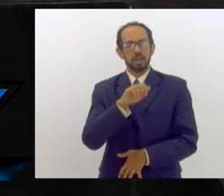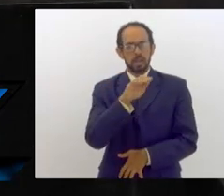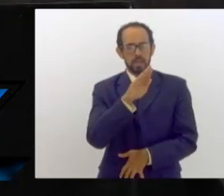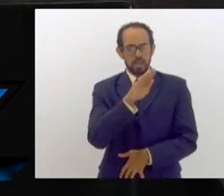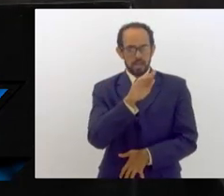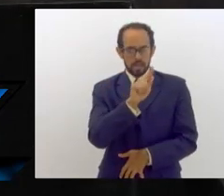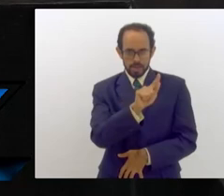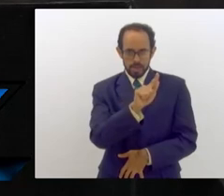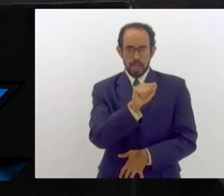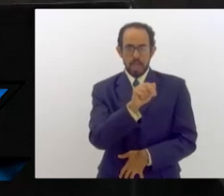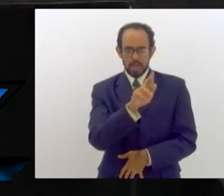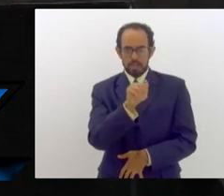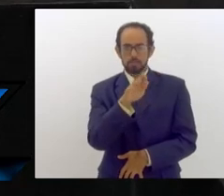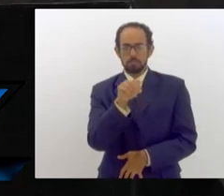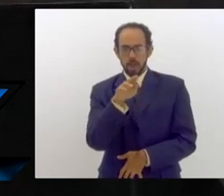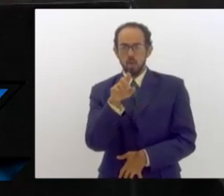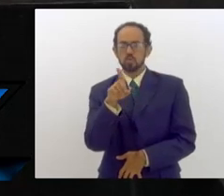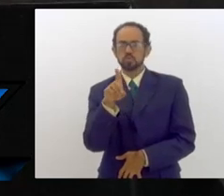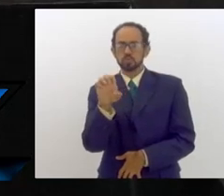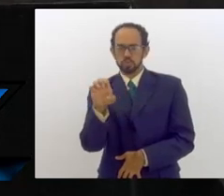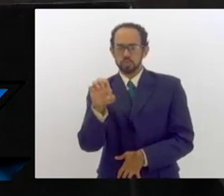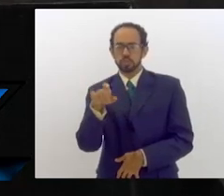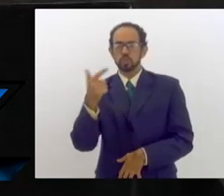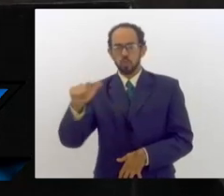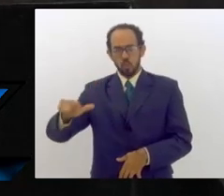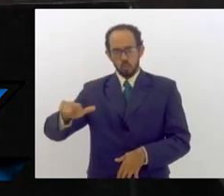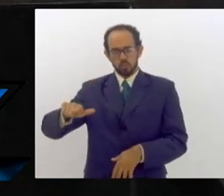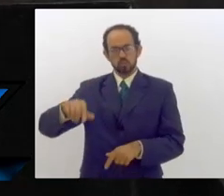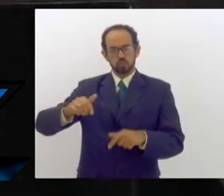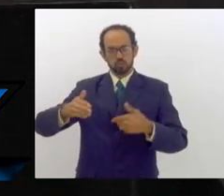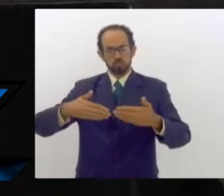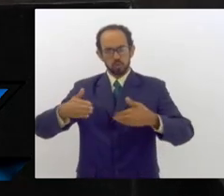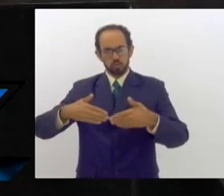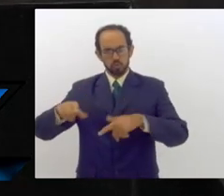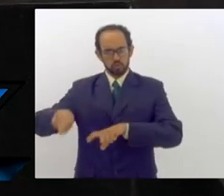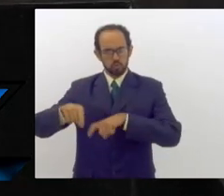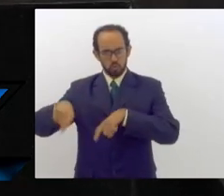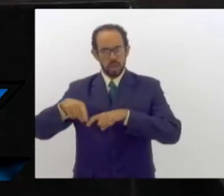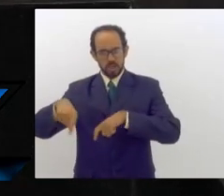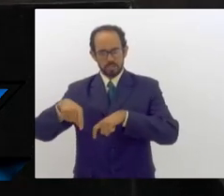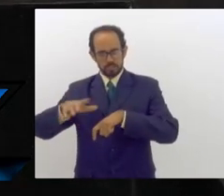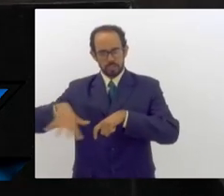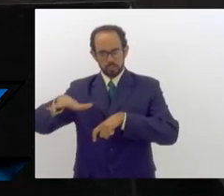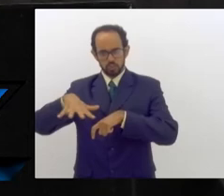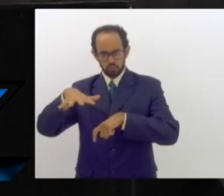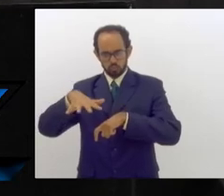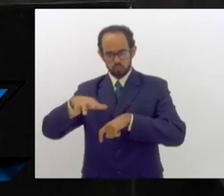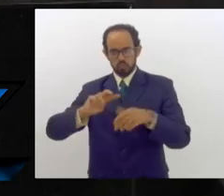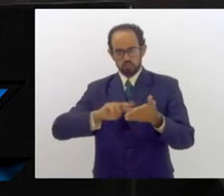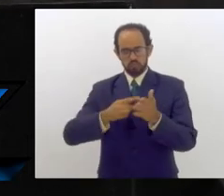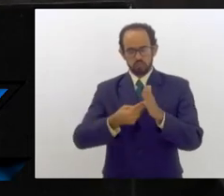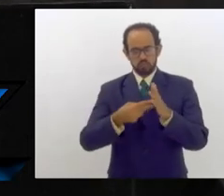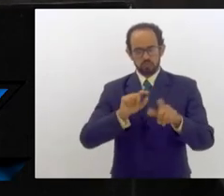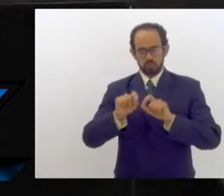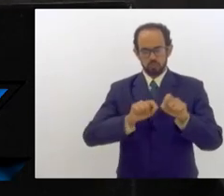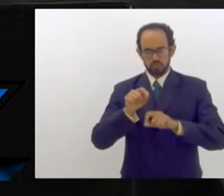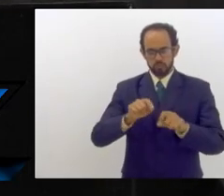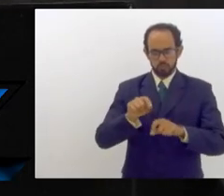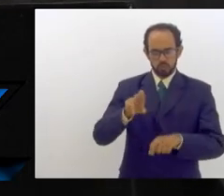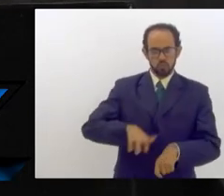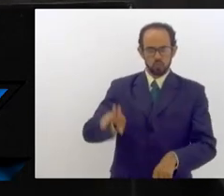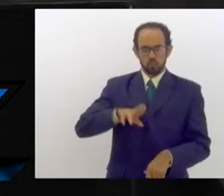e outros Produtores Rurais da região Ou seja você tem o uso